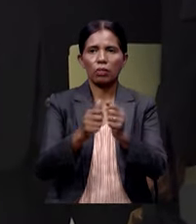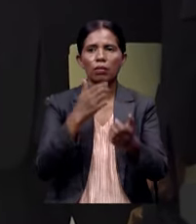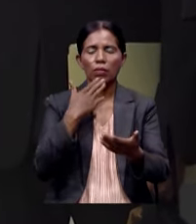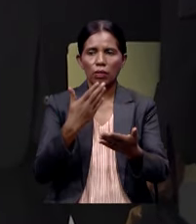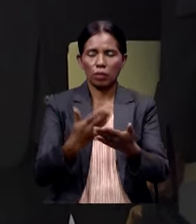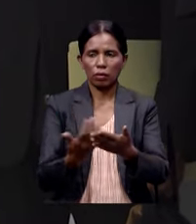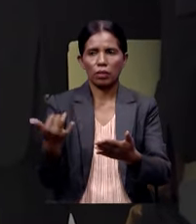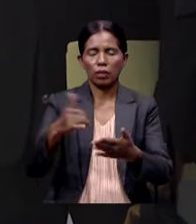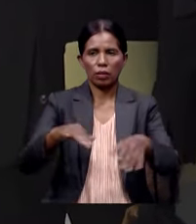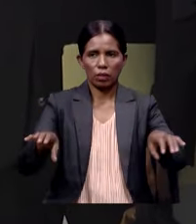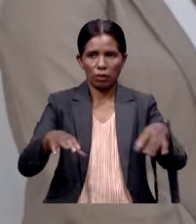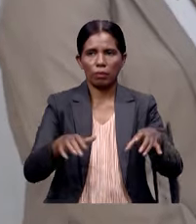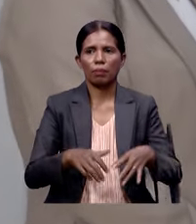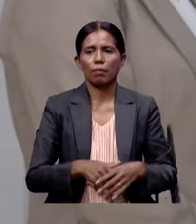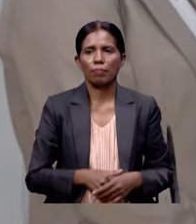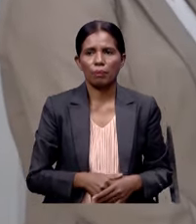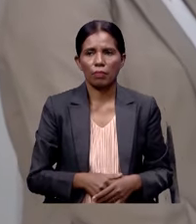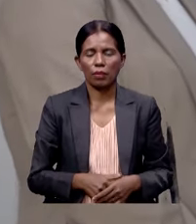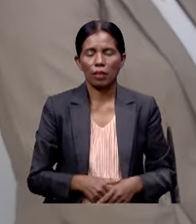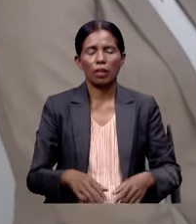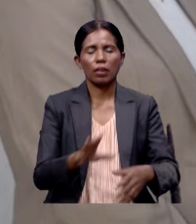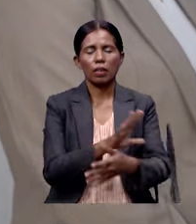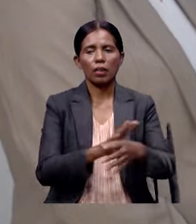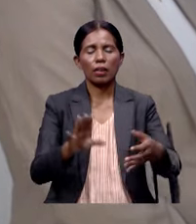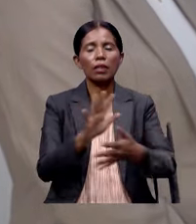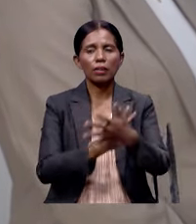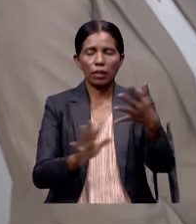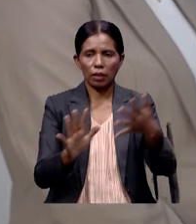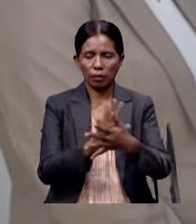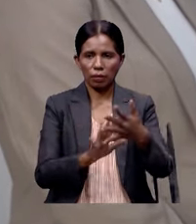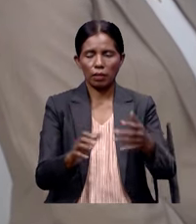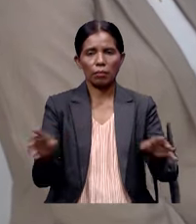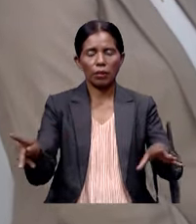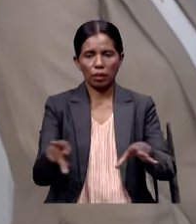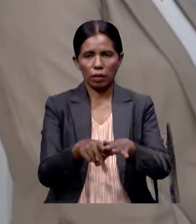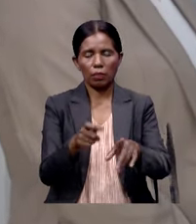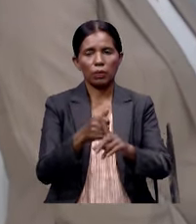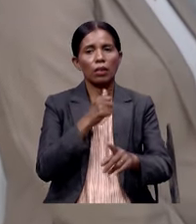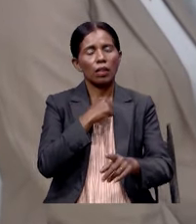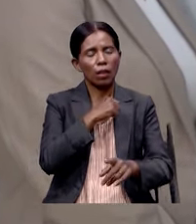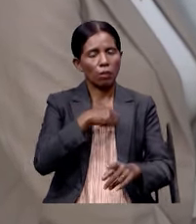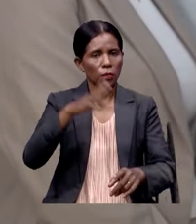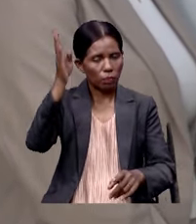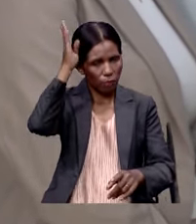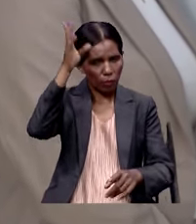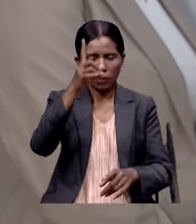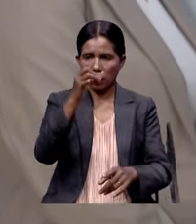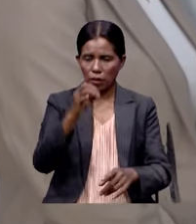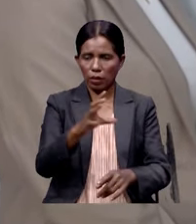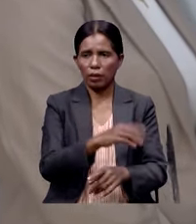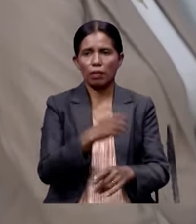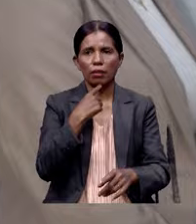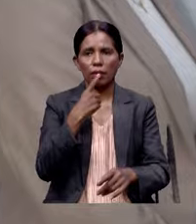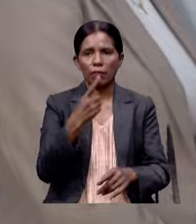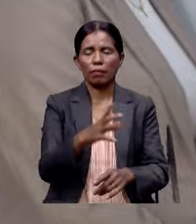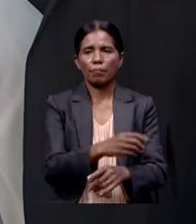durante sirania mandato. Ia cerimônia refere participa direta husi arcebispo arquidiocese metropolitana dili Dom Virgilio Cardeal do